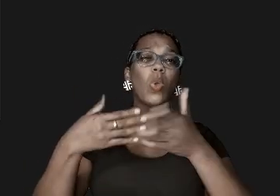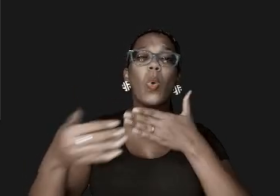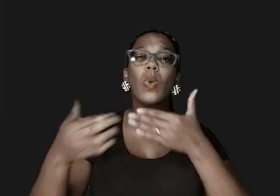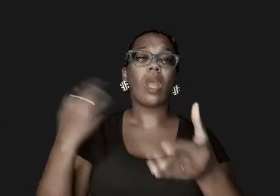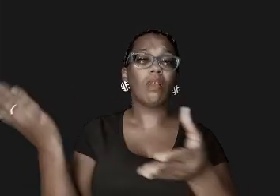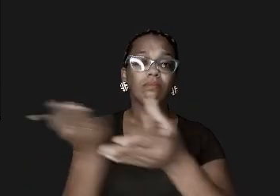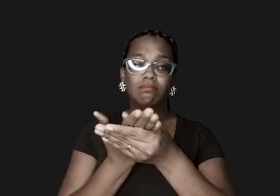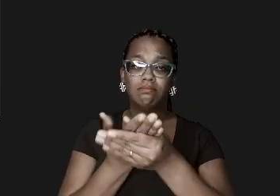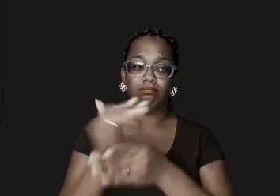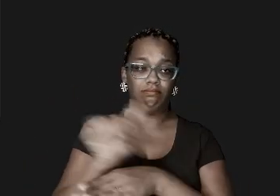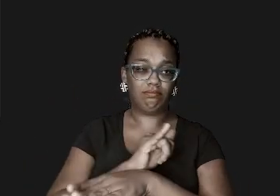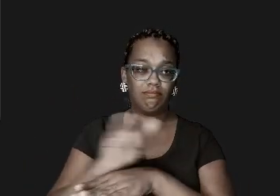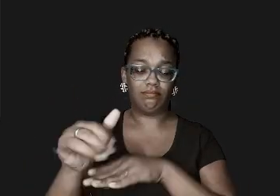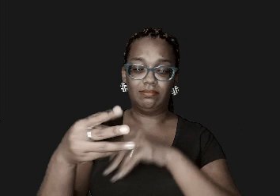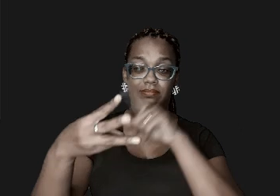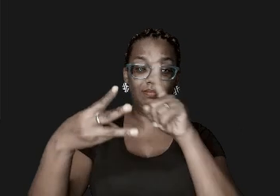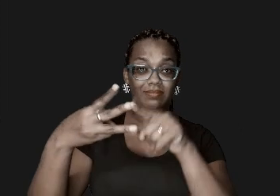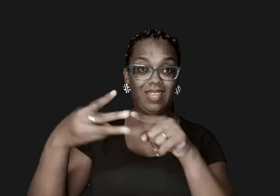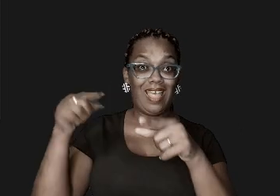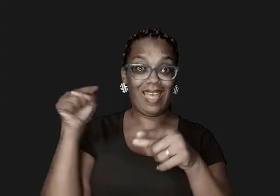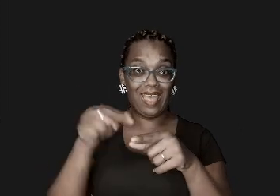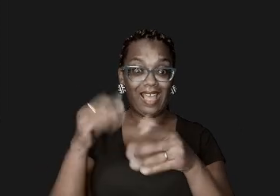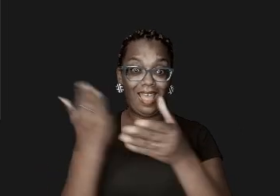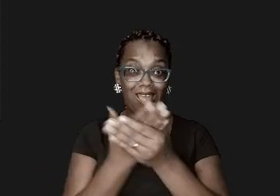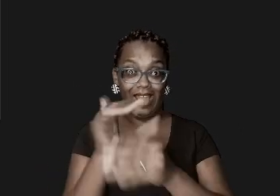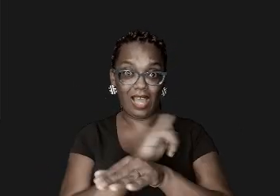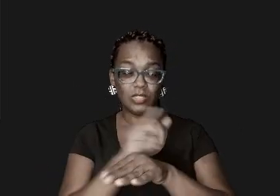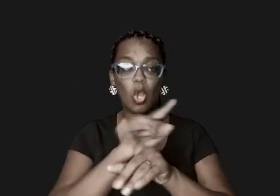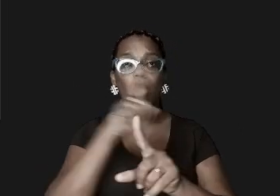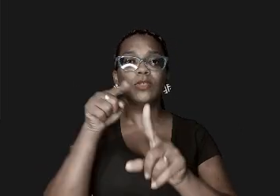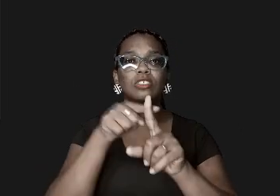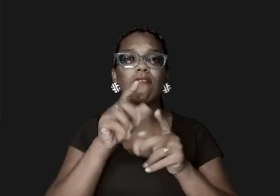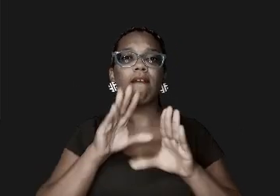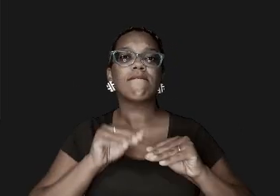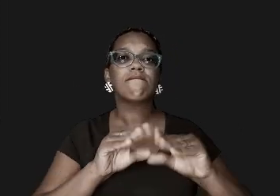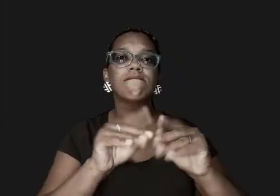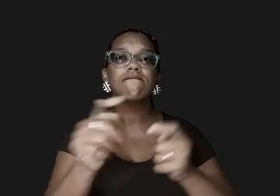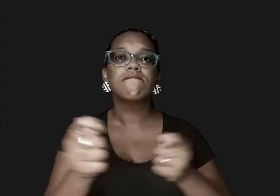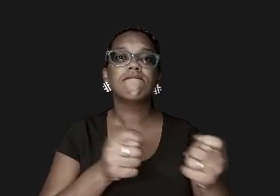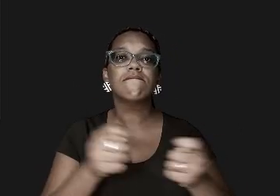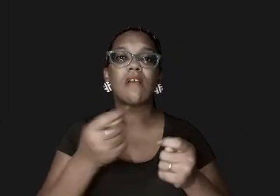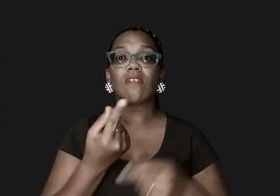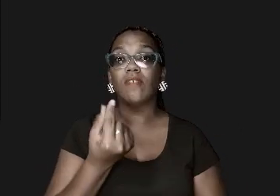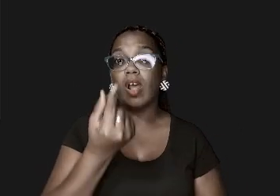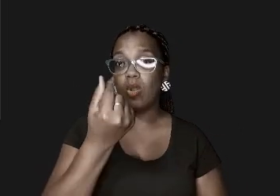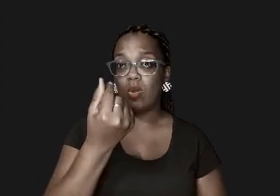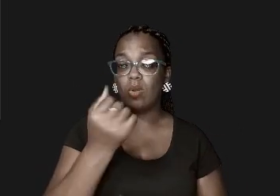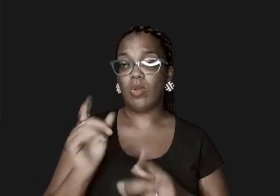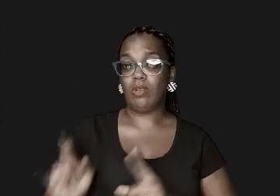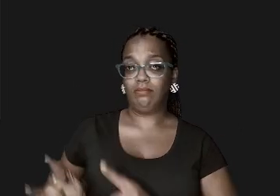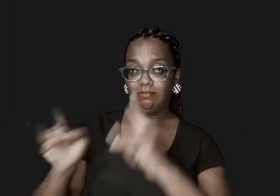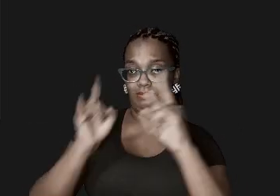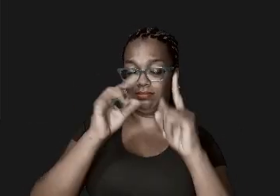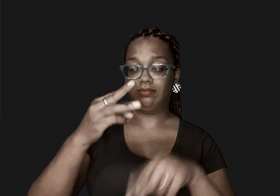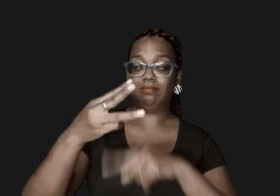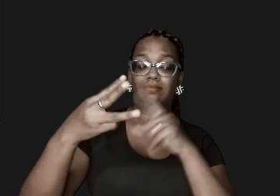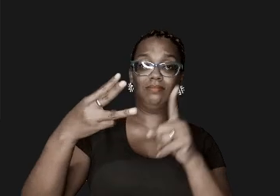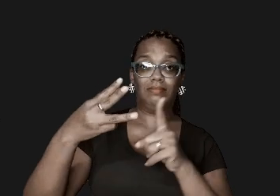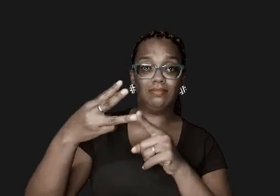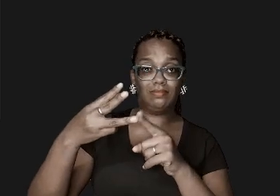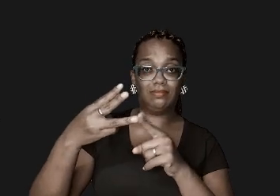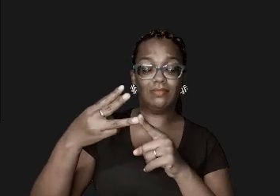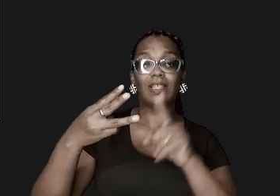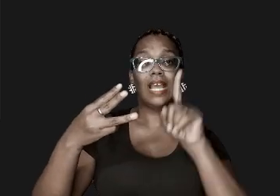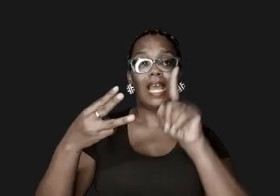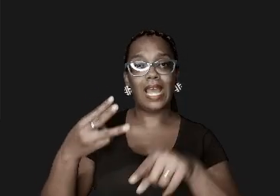a jurisprudência três elementos marcadamente são então a utilização de qualquer processo artifício dois que esse processo